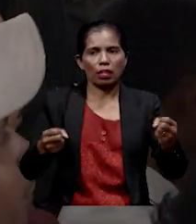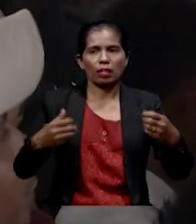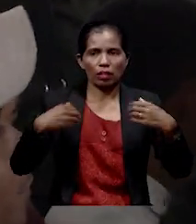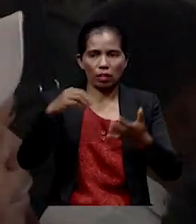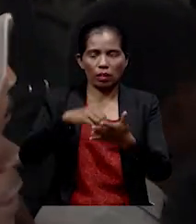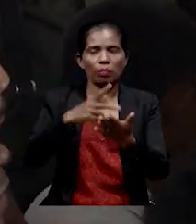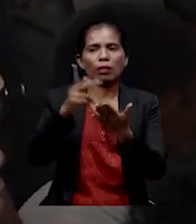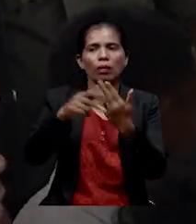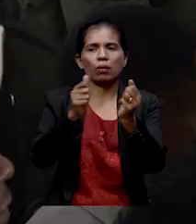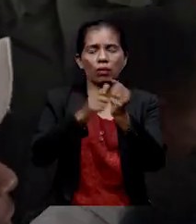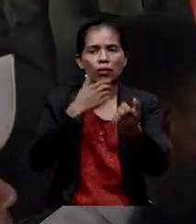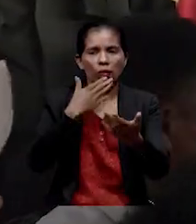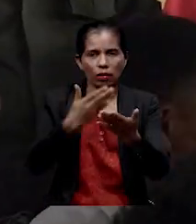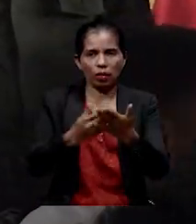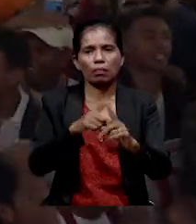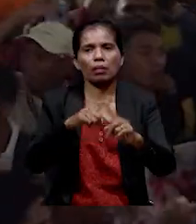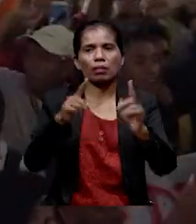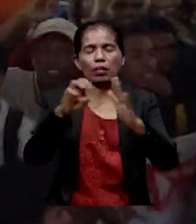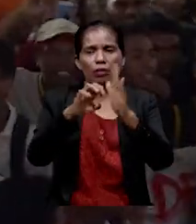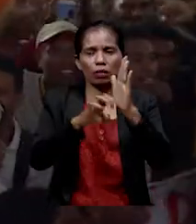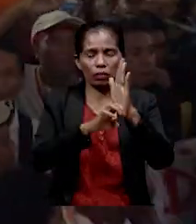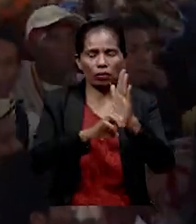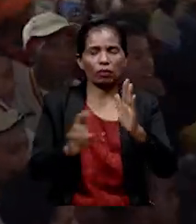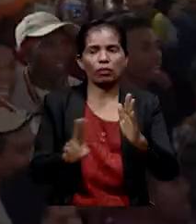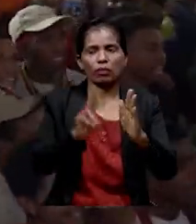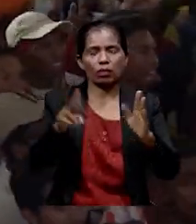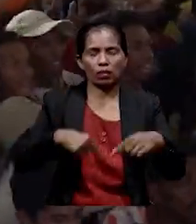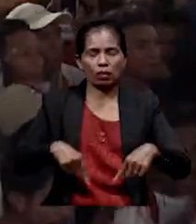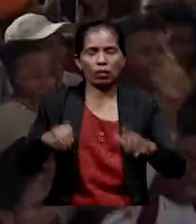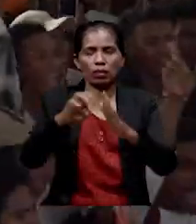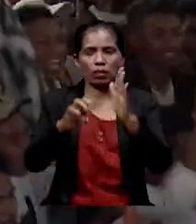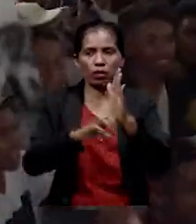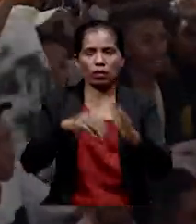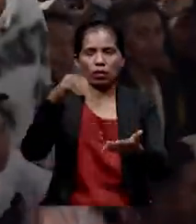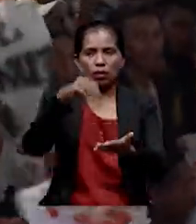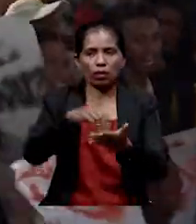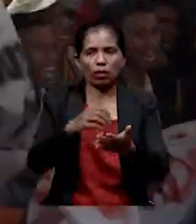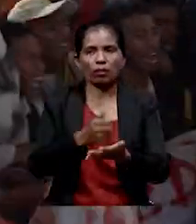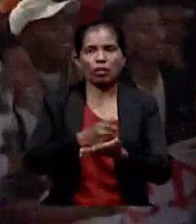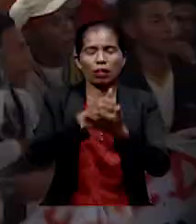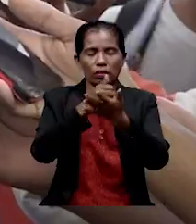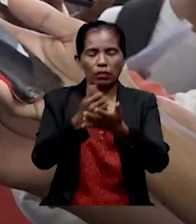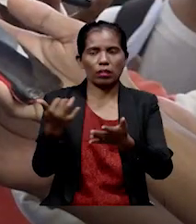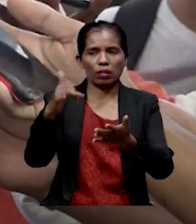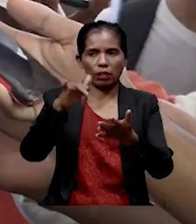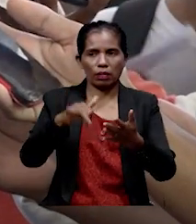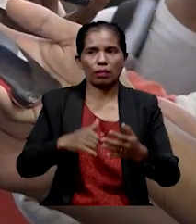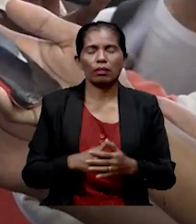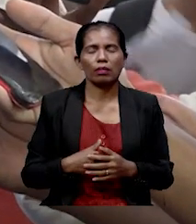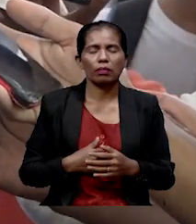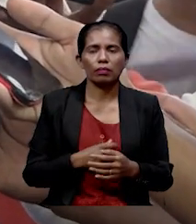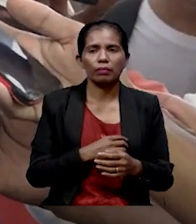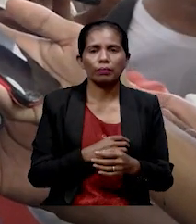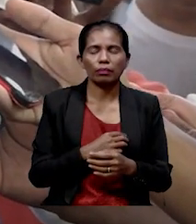programa hodiak mai be estrutura universidade sei haruka estudante sira kontribui osan ho di resolve sirne manual orientasang. Problema primeiro nebe